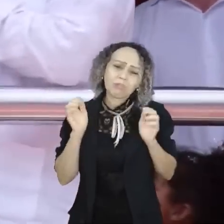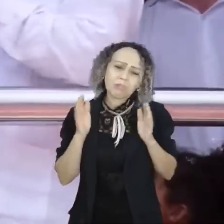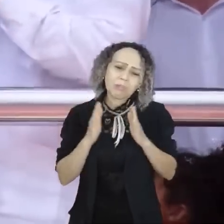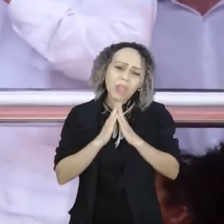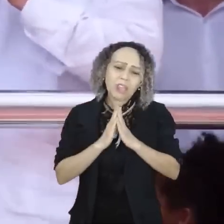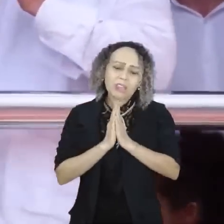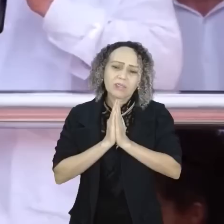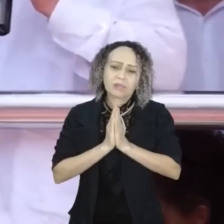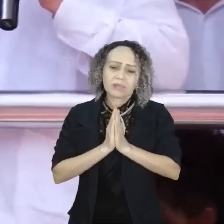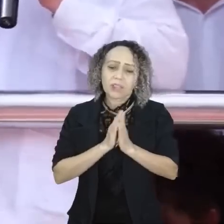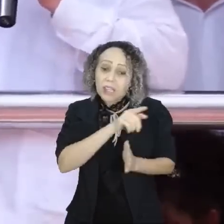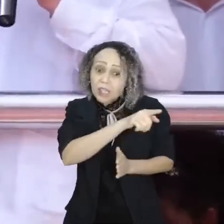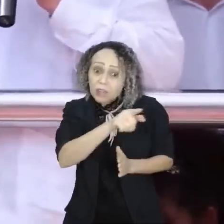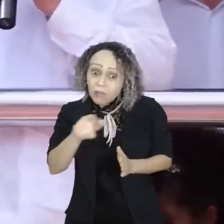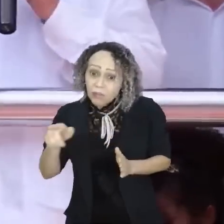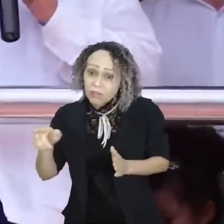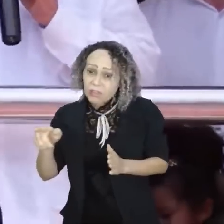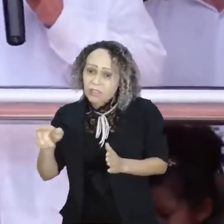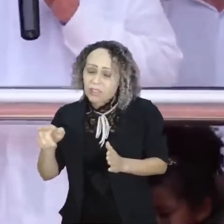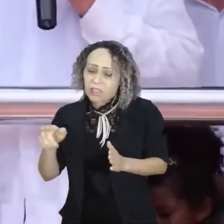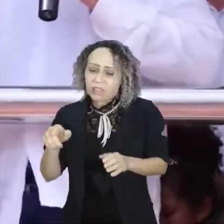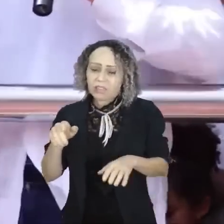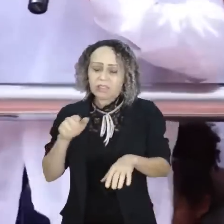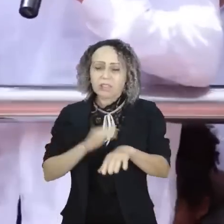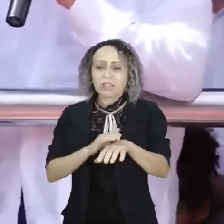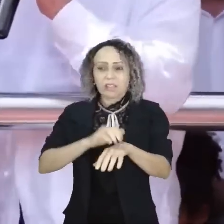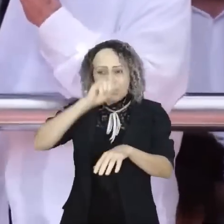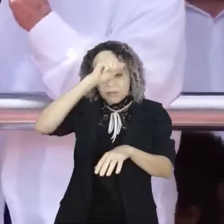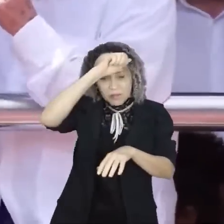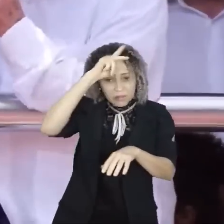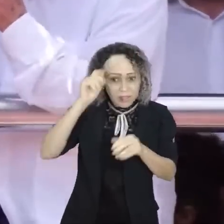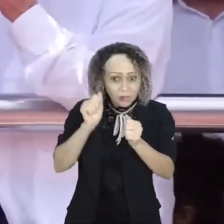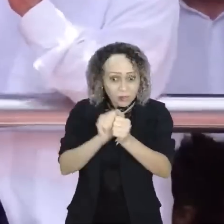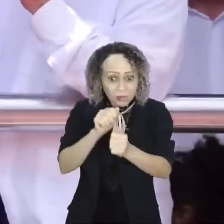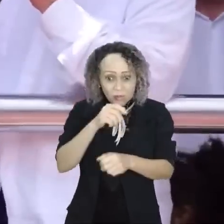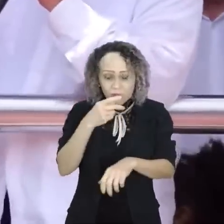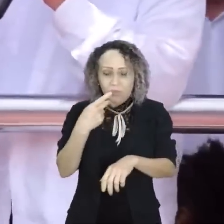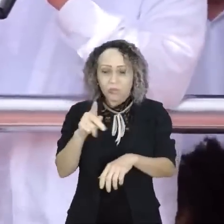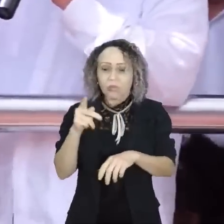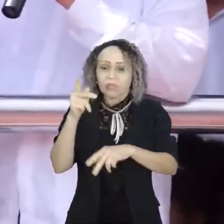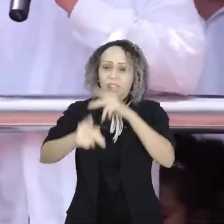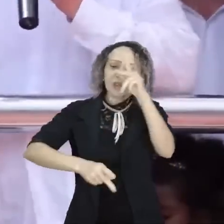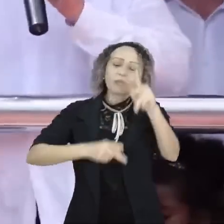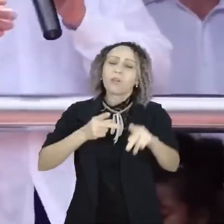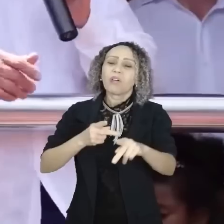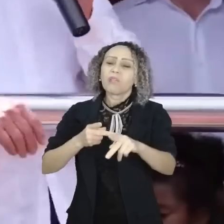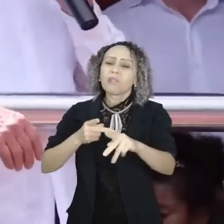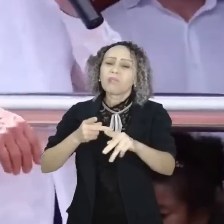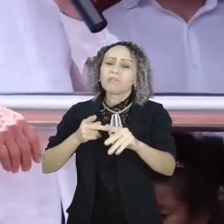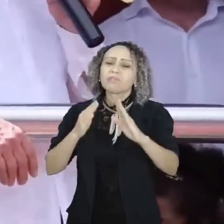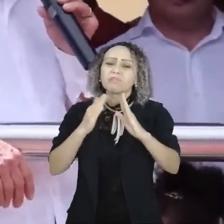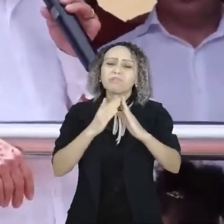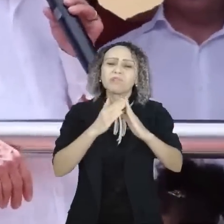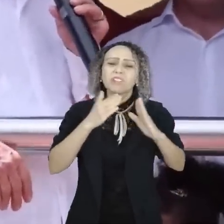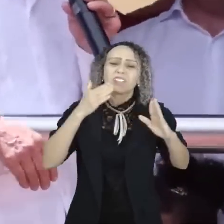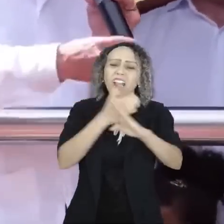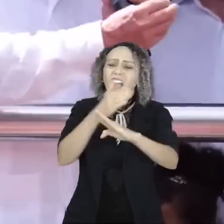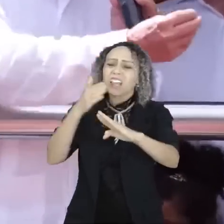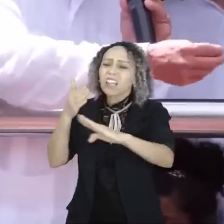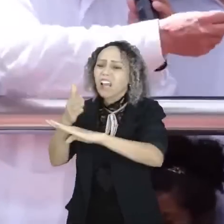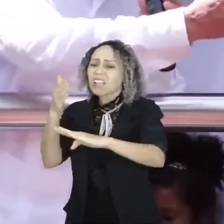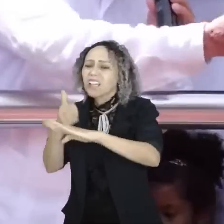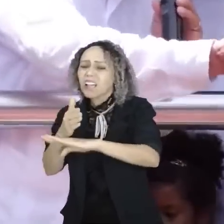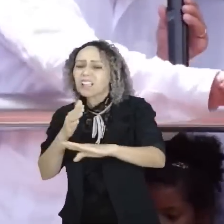Sucupira que você e o seu povo começa a andar casa por casa saber quem é que não foi votar